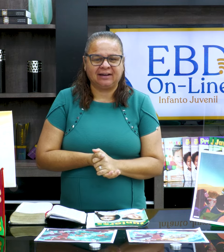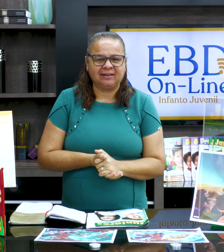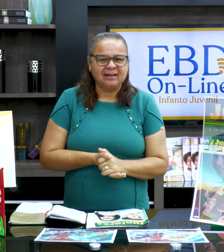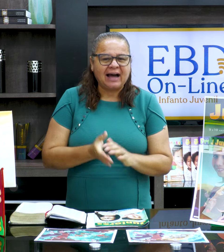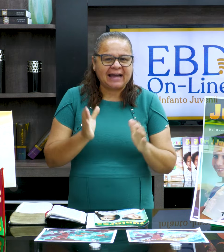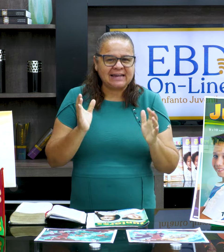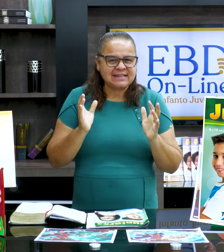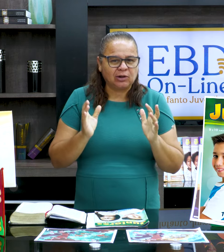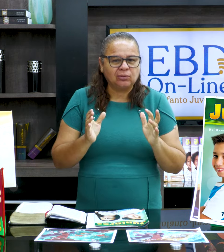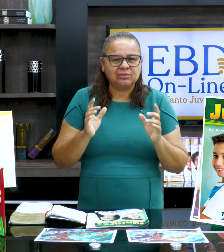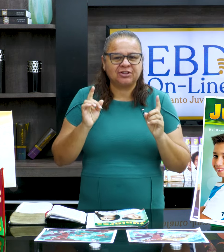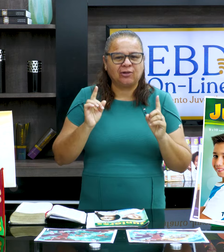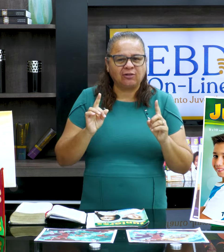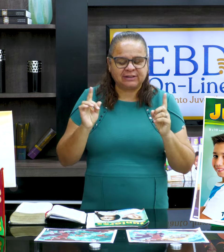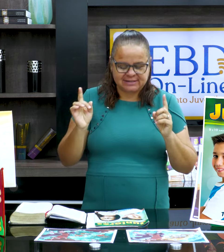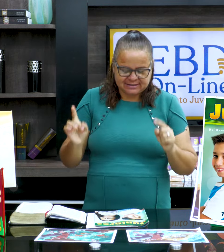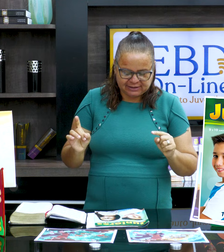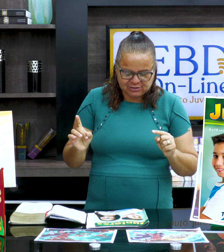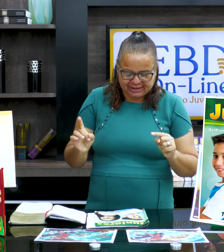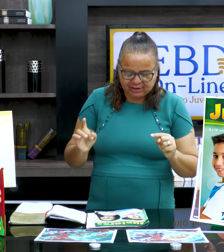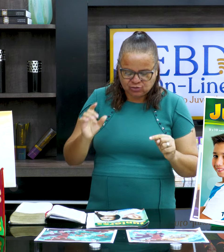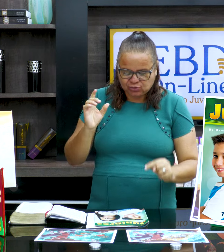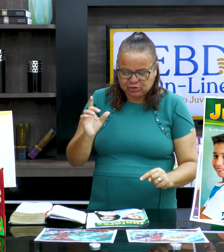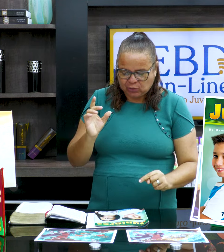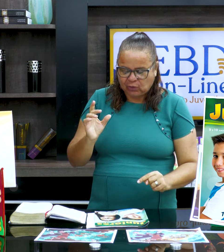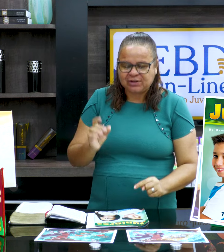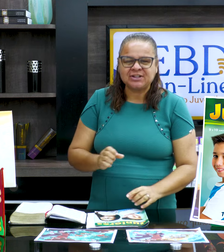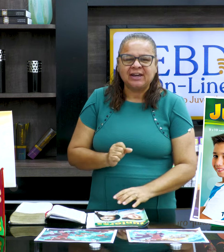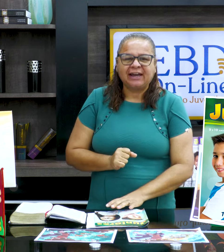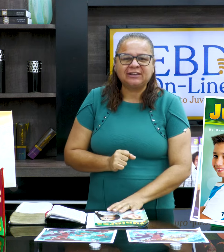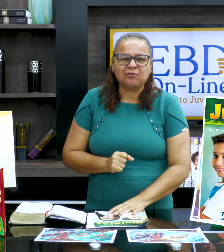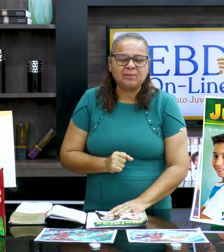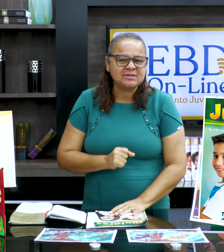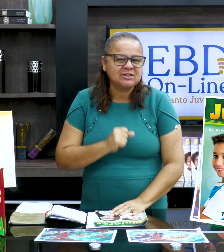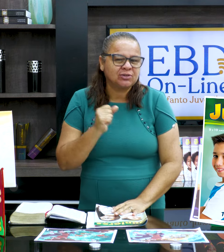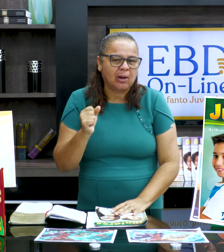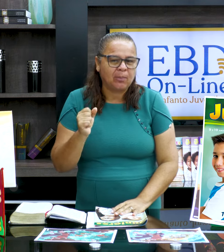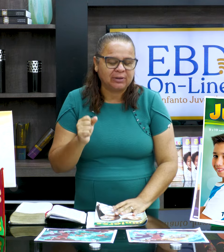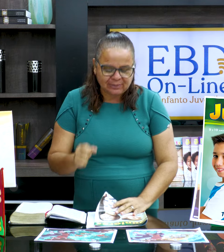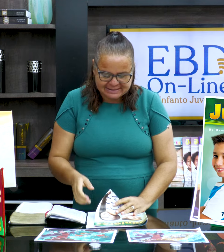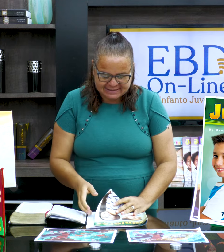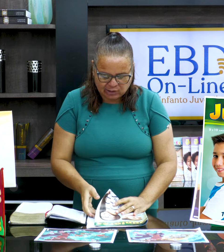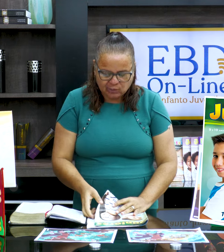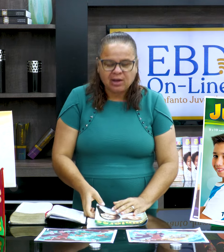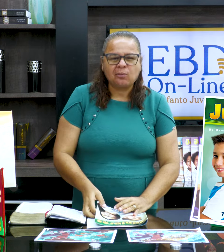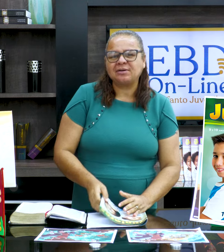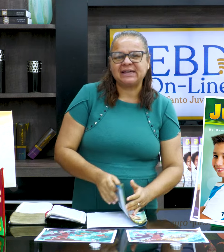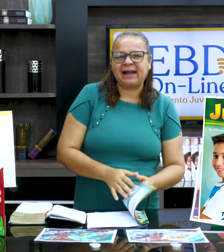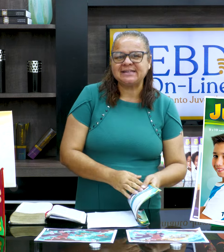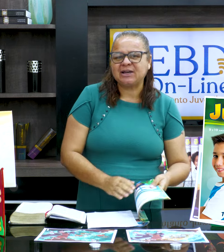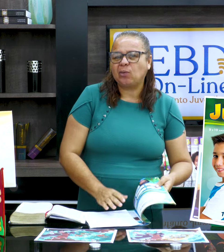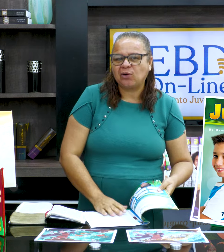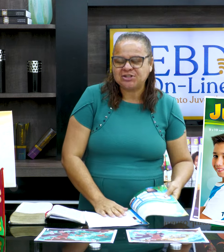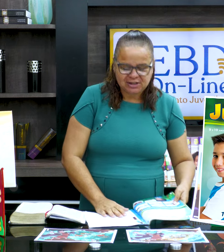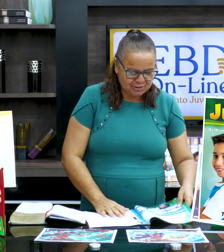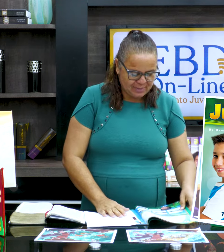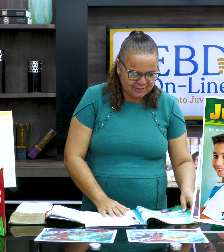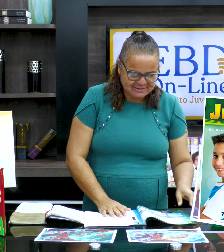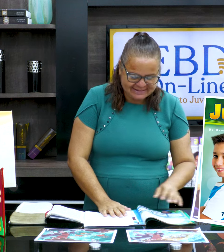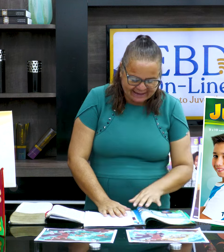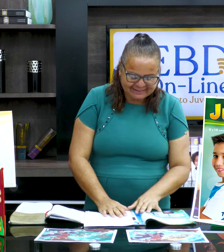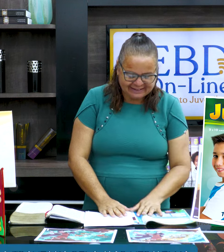prometida aqueles alunos de 9 a 10 anos né Juniores Então vamos estudar um pouquinho a lição qual será a lição hoje